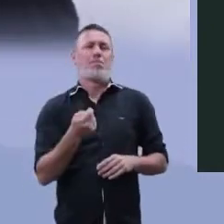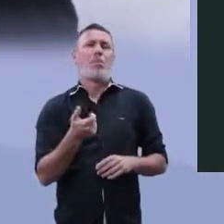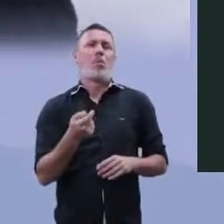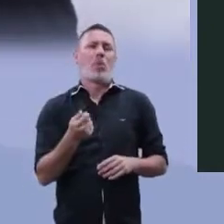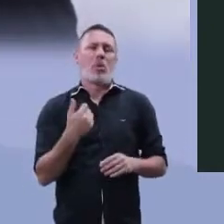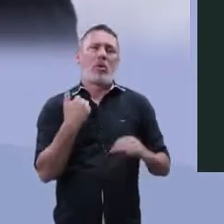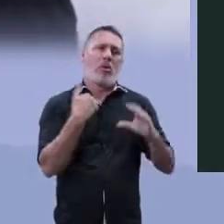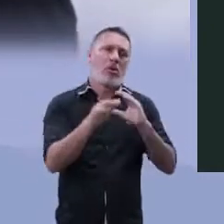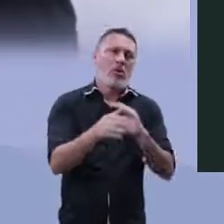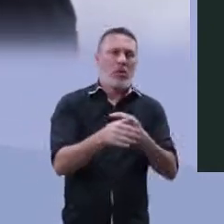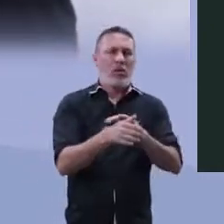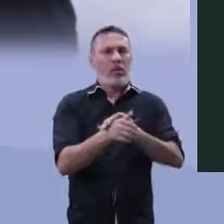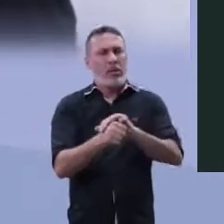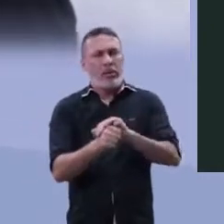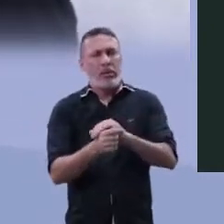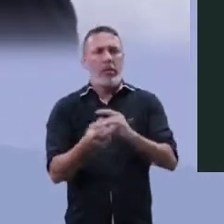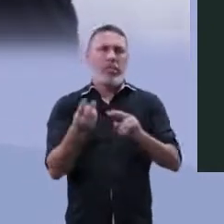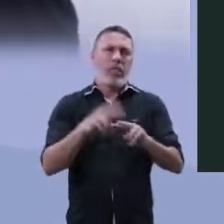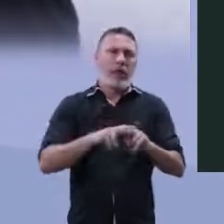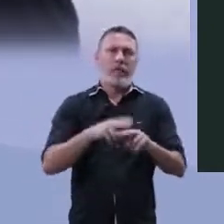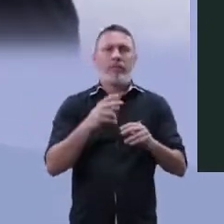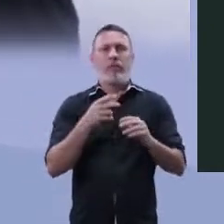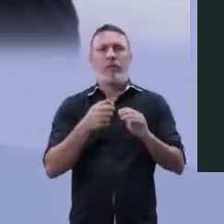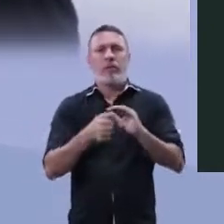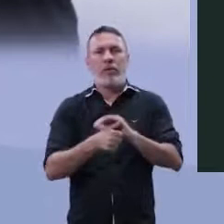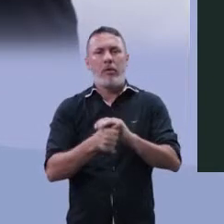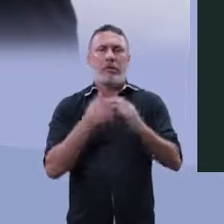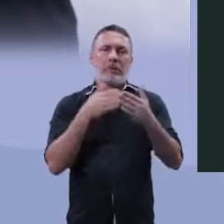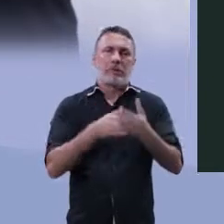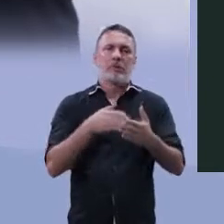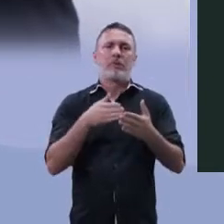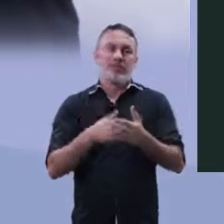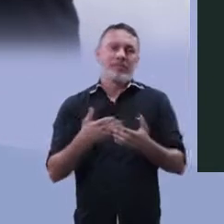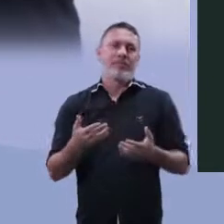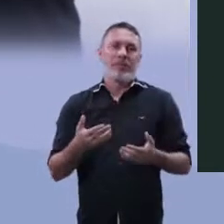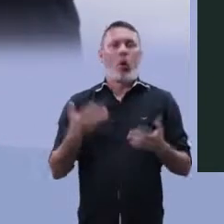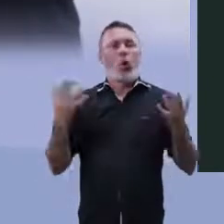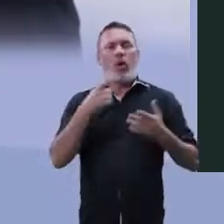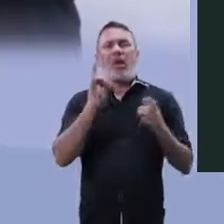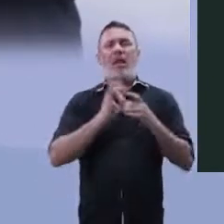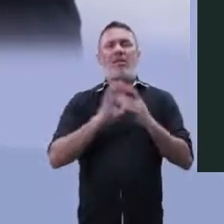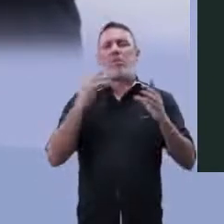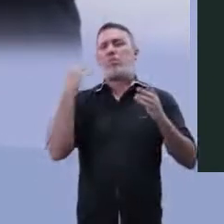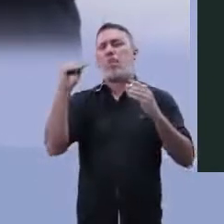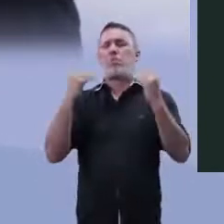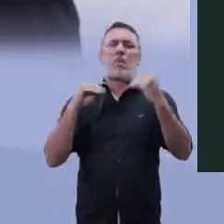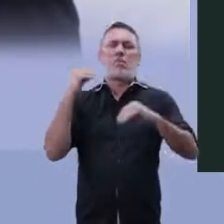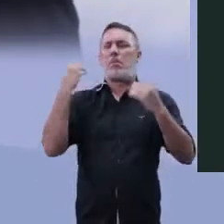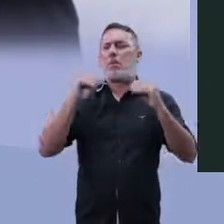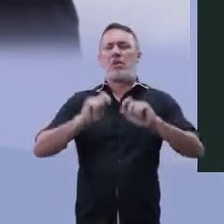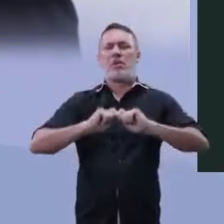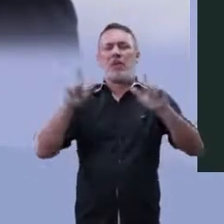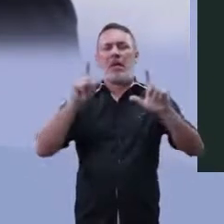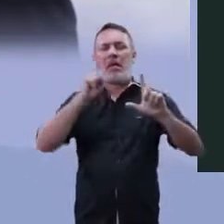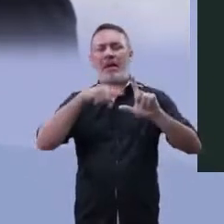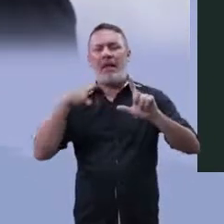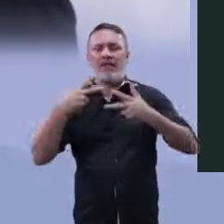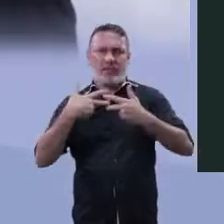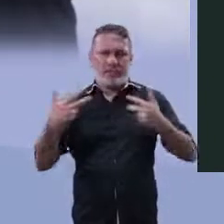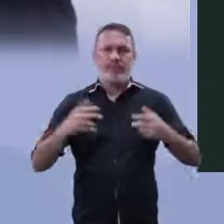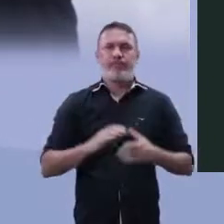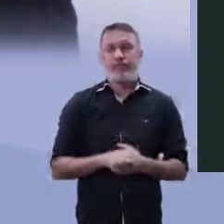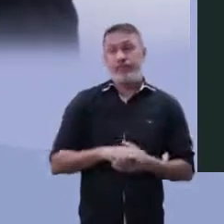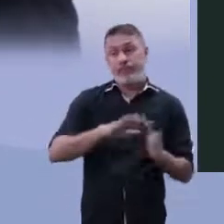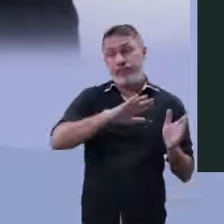Então isso facilita muito a utilização de recursos bem pesados, né?